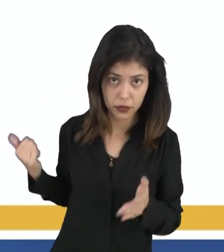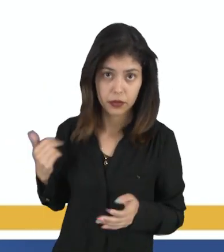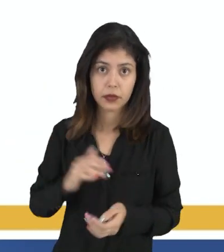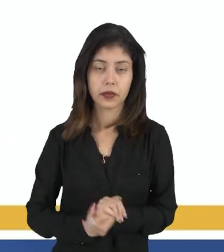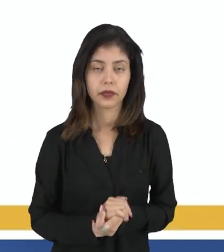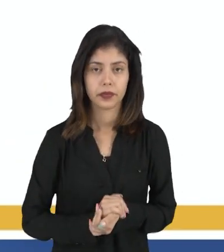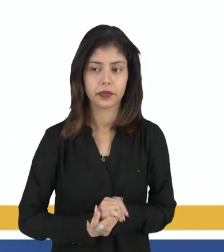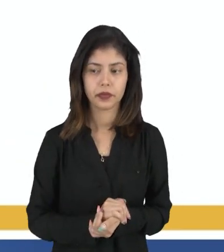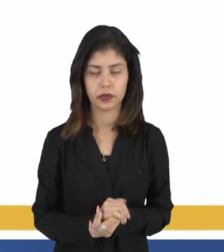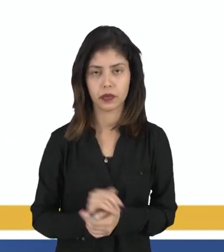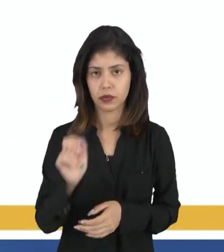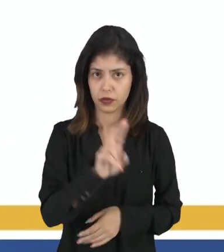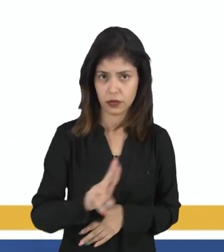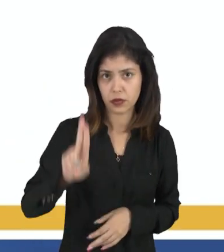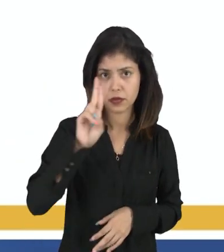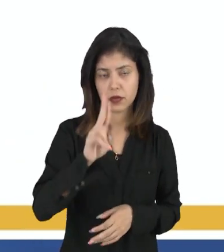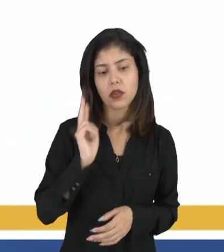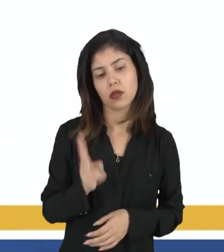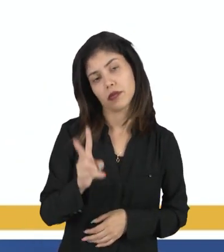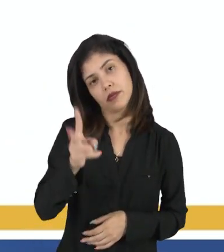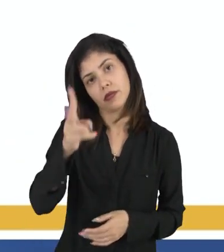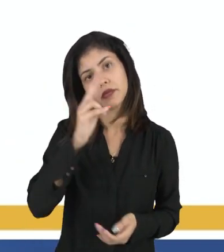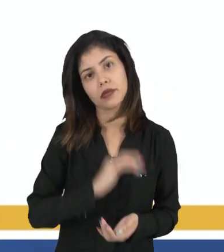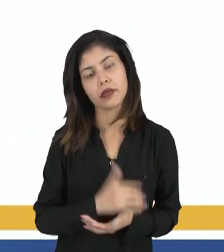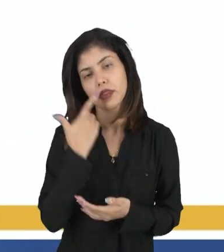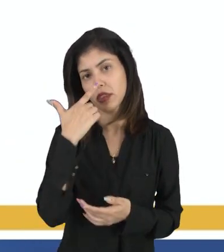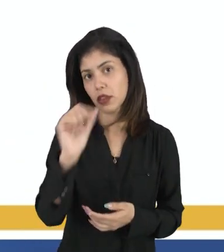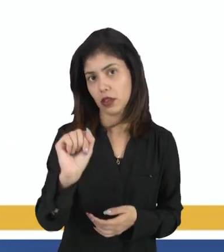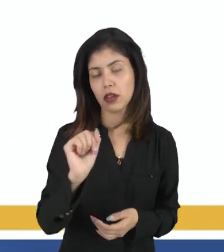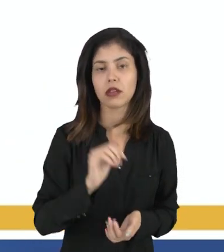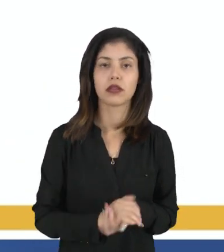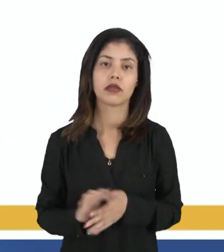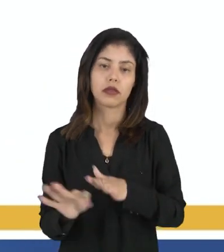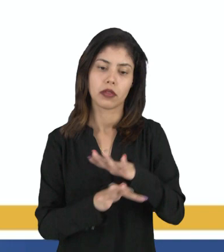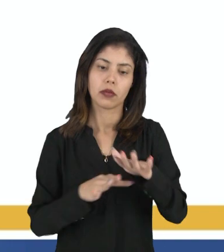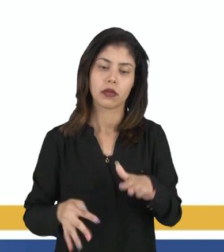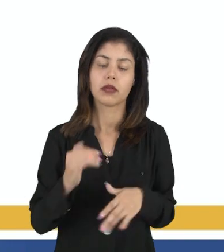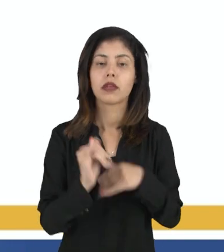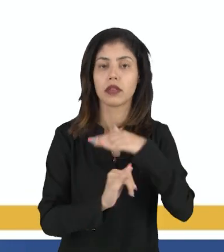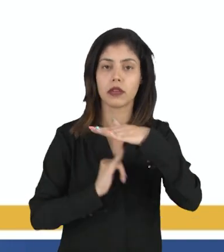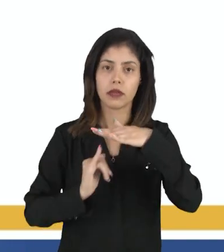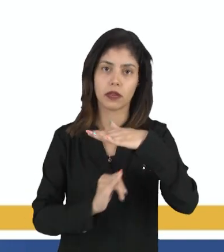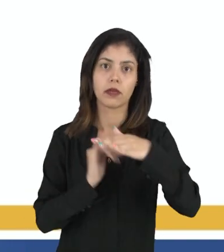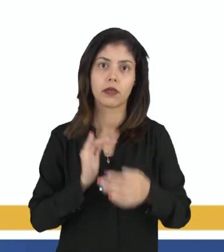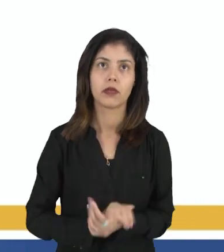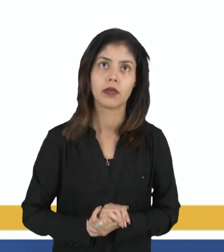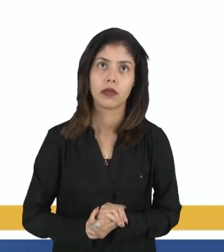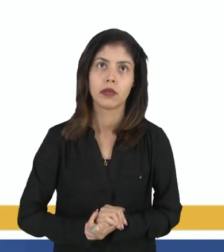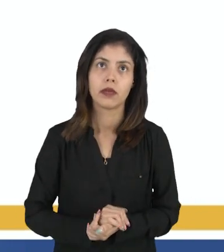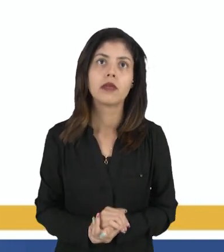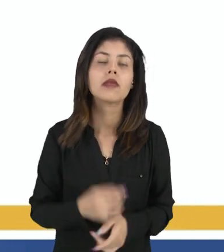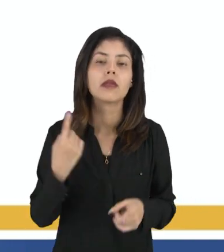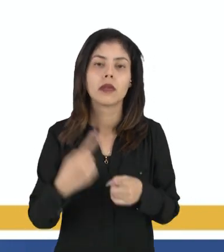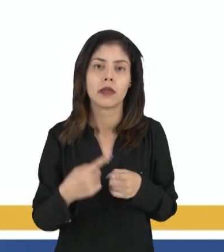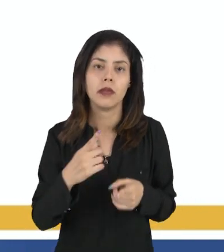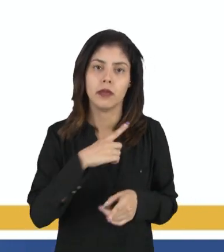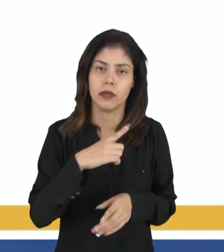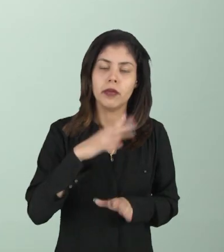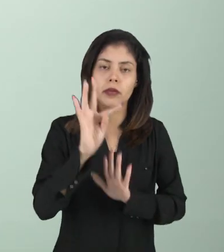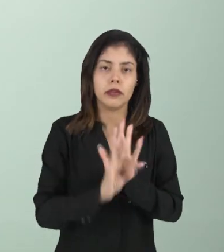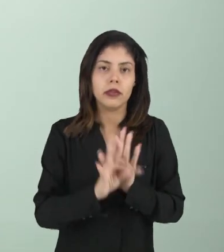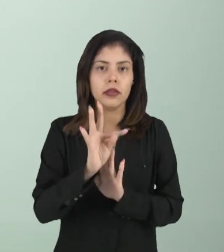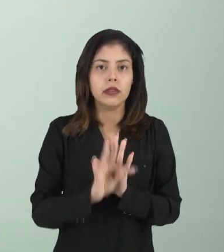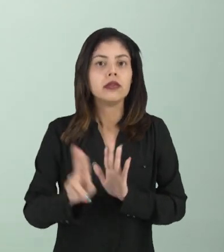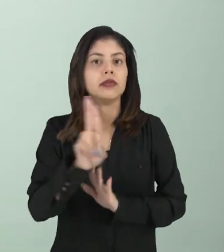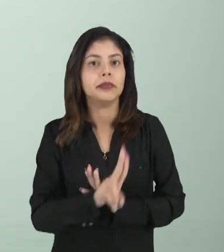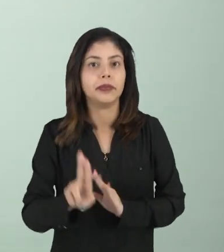anteriormente, elas usam respectivamente linguagem informal e linguagem formal. Mas há textos, gente, em